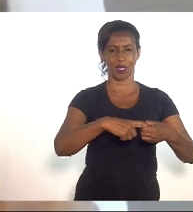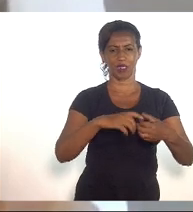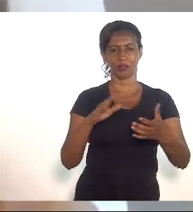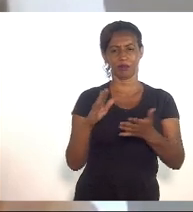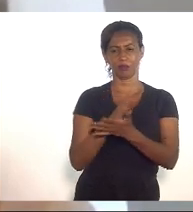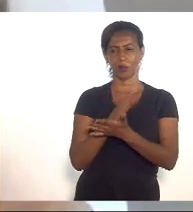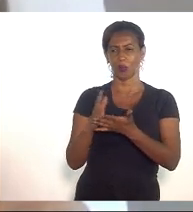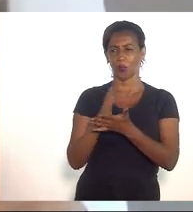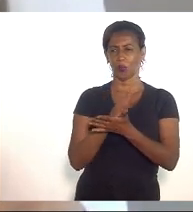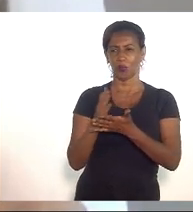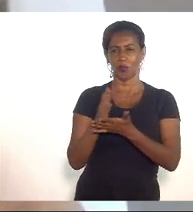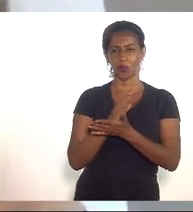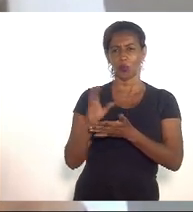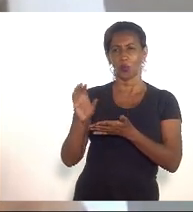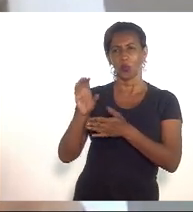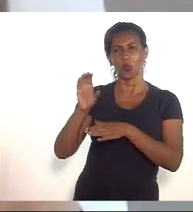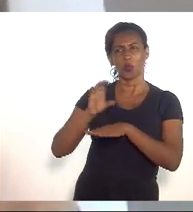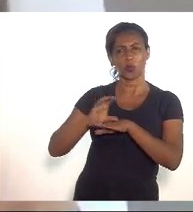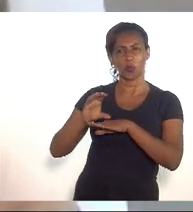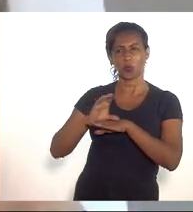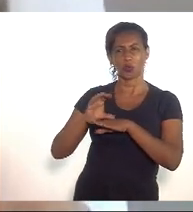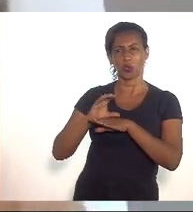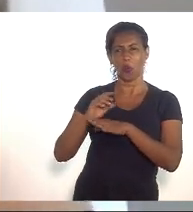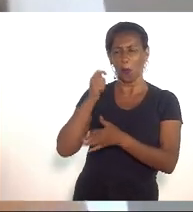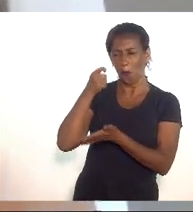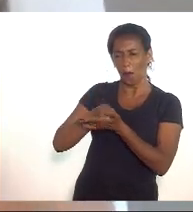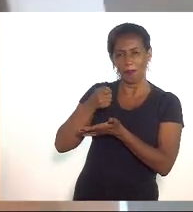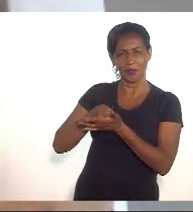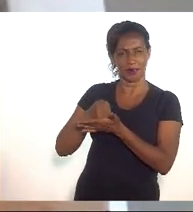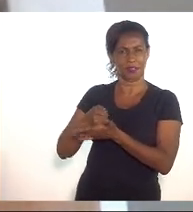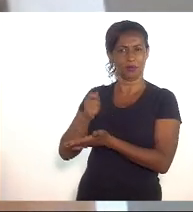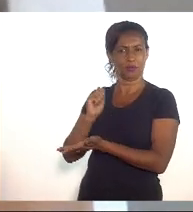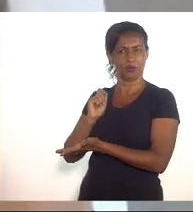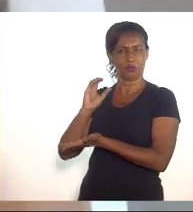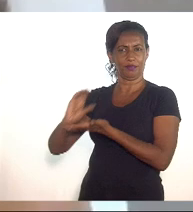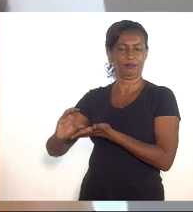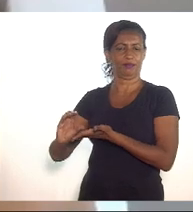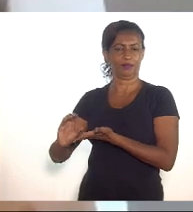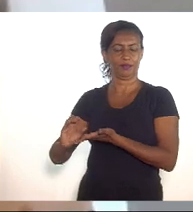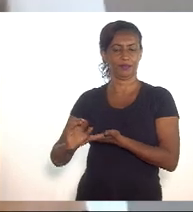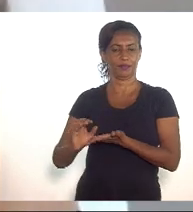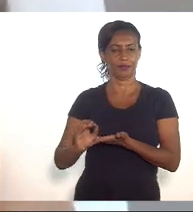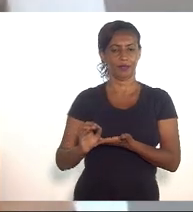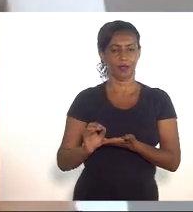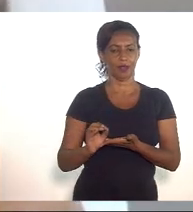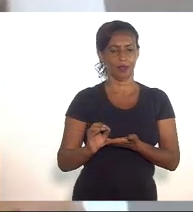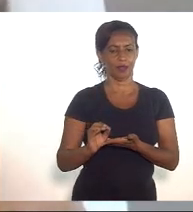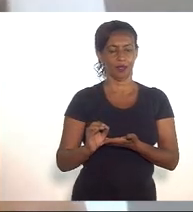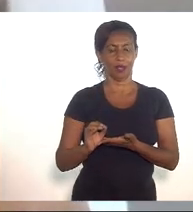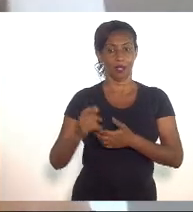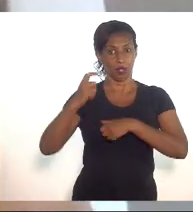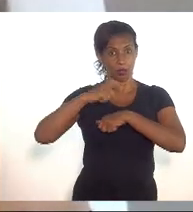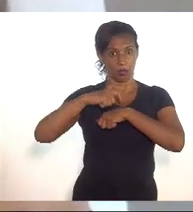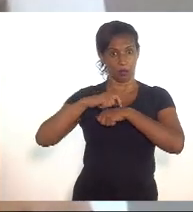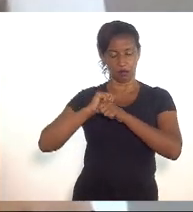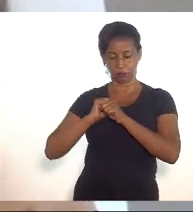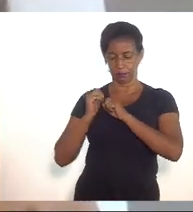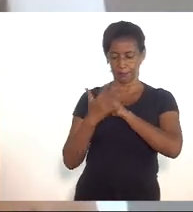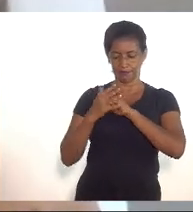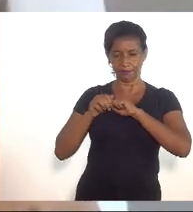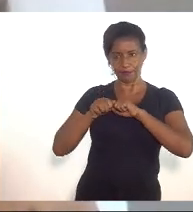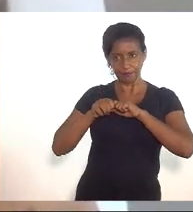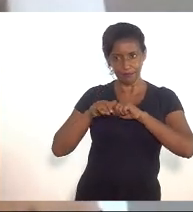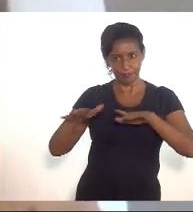índice constitucional ou algum tipo de despesa obrigatória, digamos assim. No momento de pandemia, que a